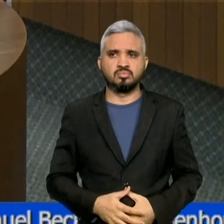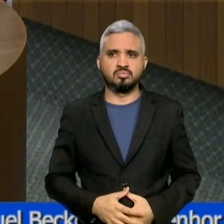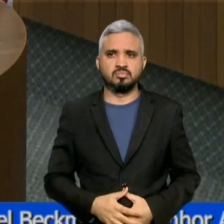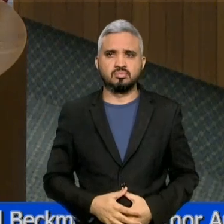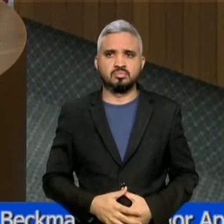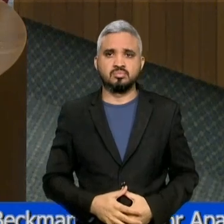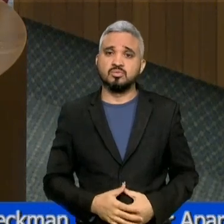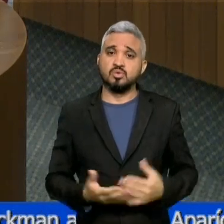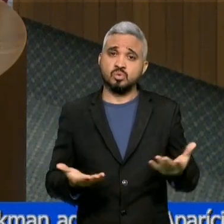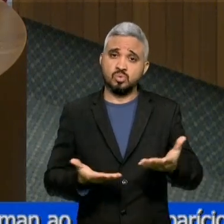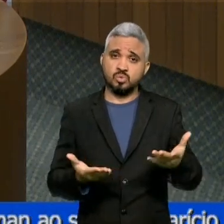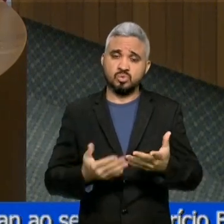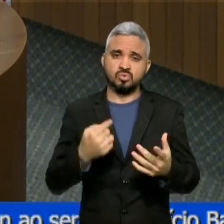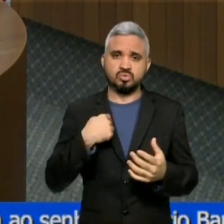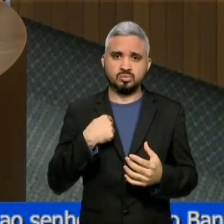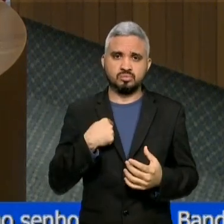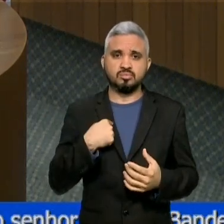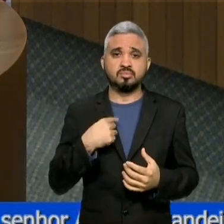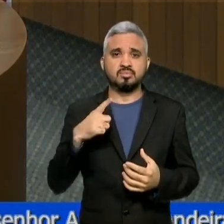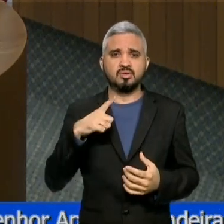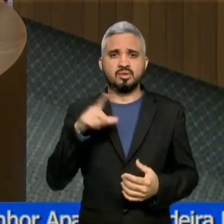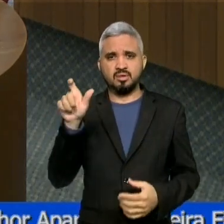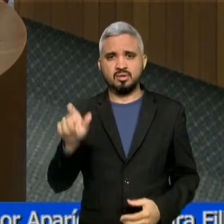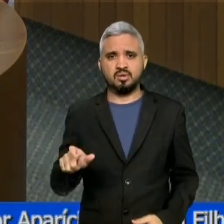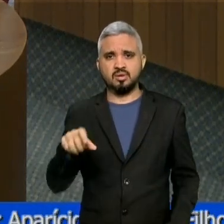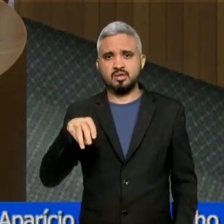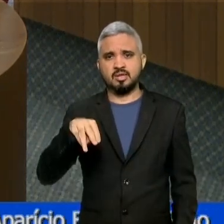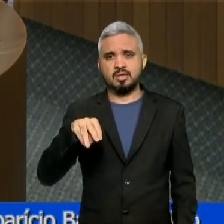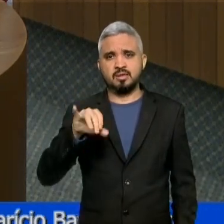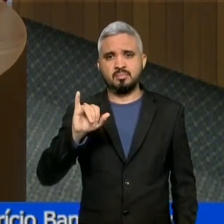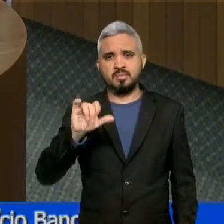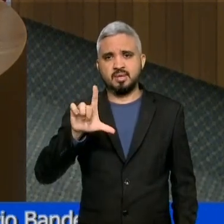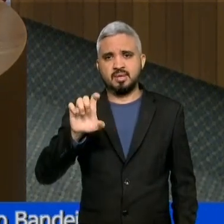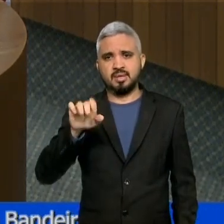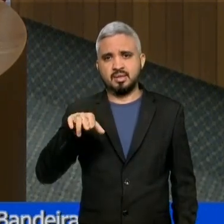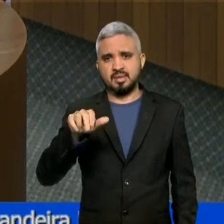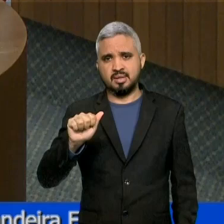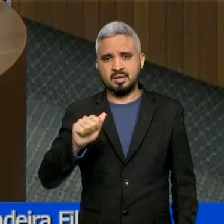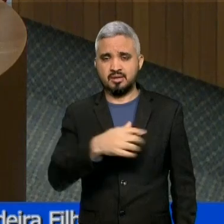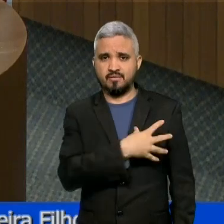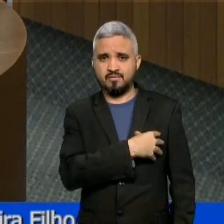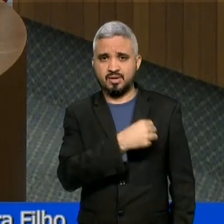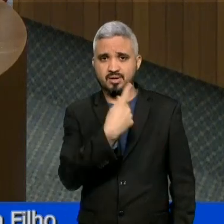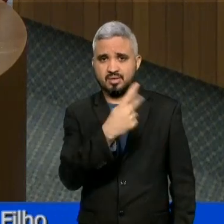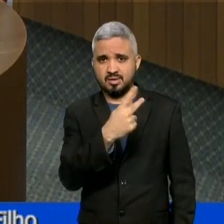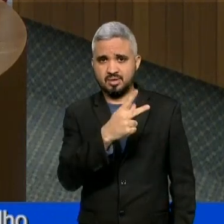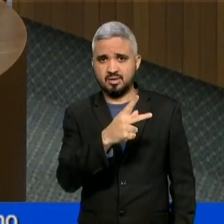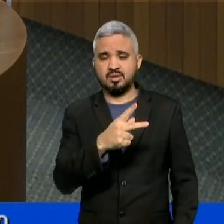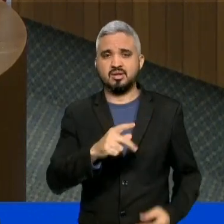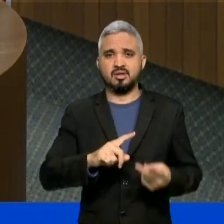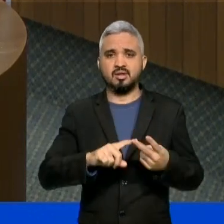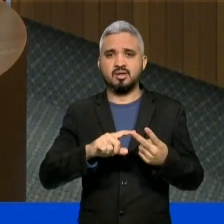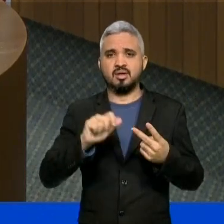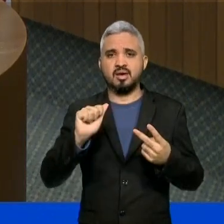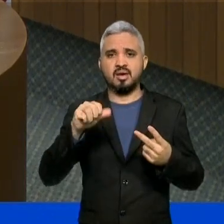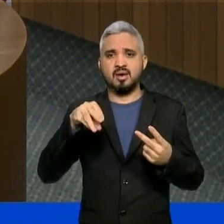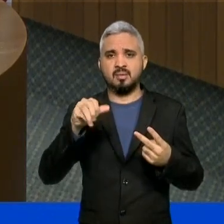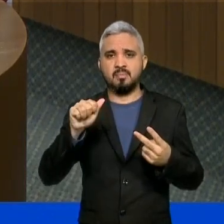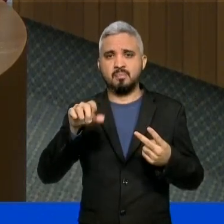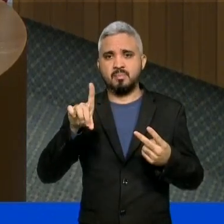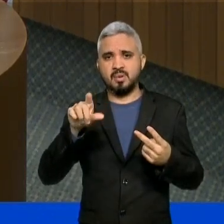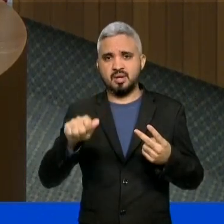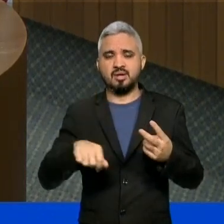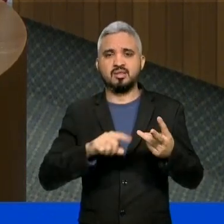está aqui a Milena, filha também do nosso homenageado, Amanda, está aqui também a Tatiana, que é cunhada, e está